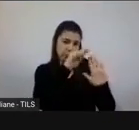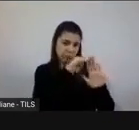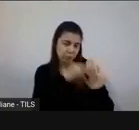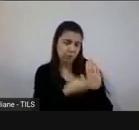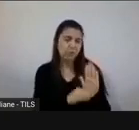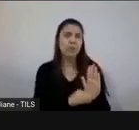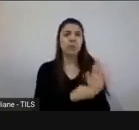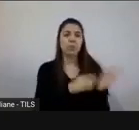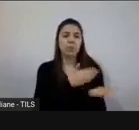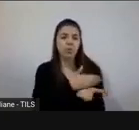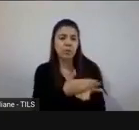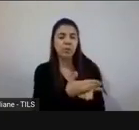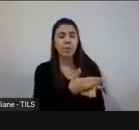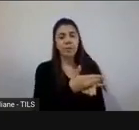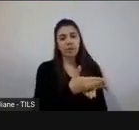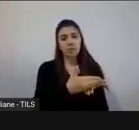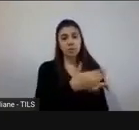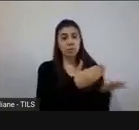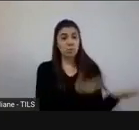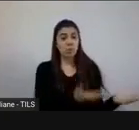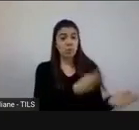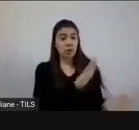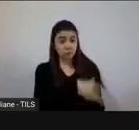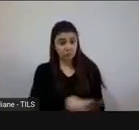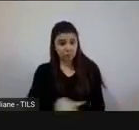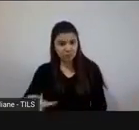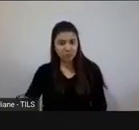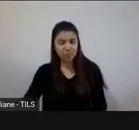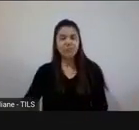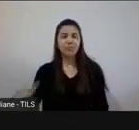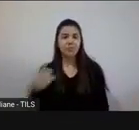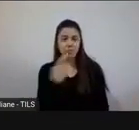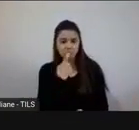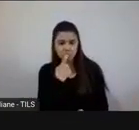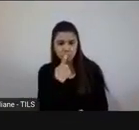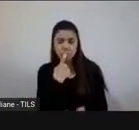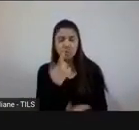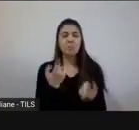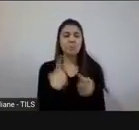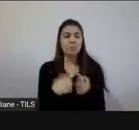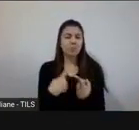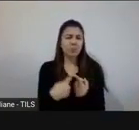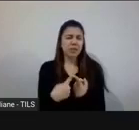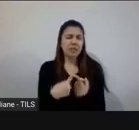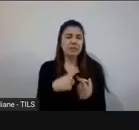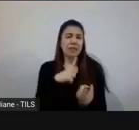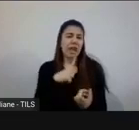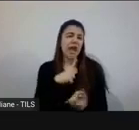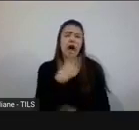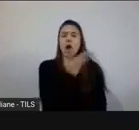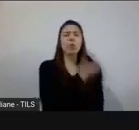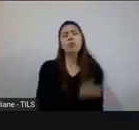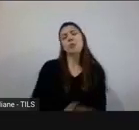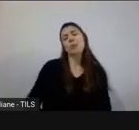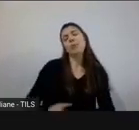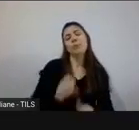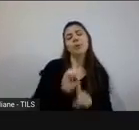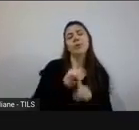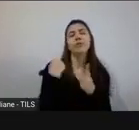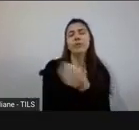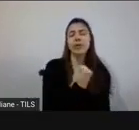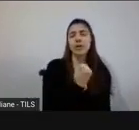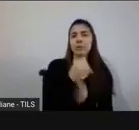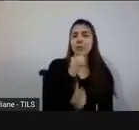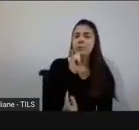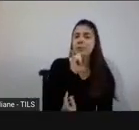infância, né? Como a gente tem essa coisa enraizada na nossa sociedade de de falar com quem você vai casar, né,